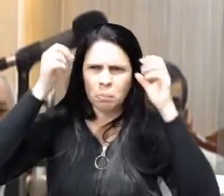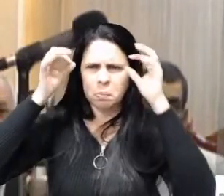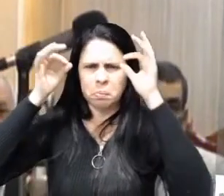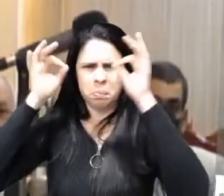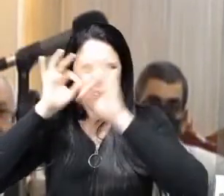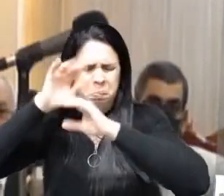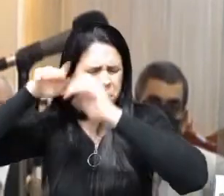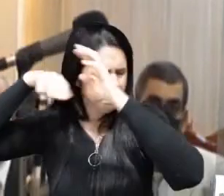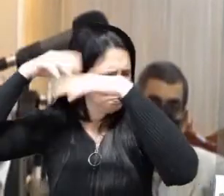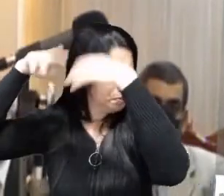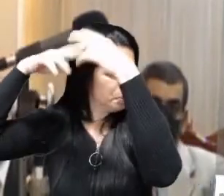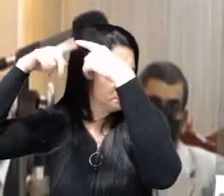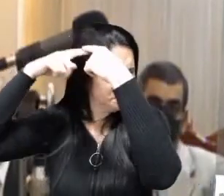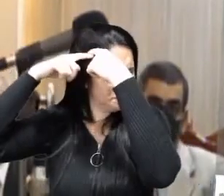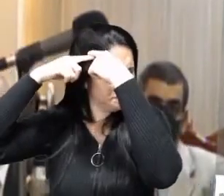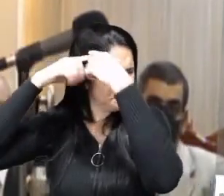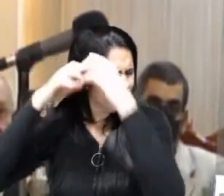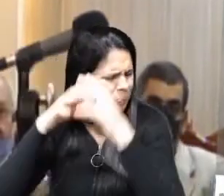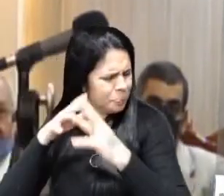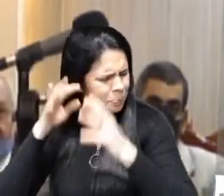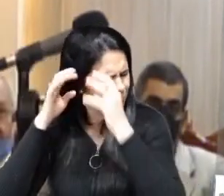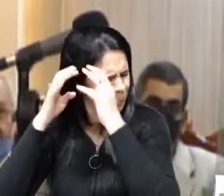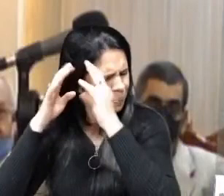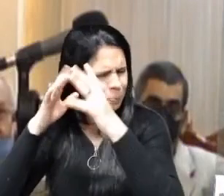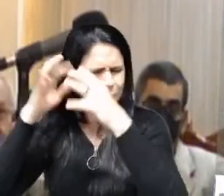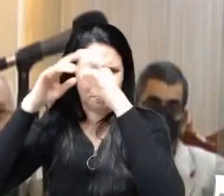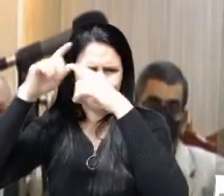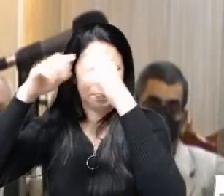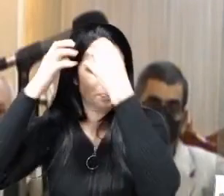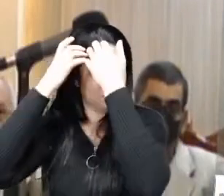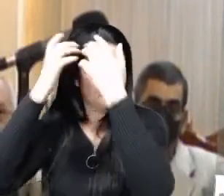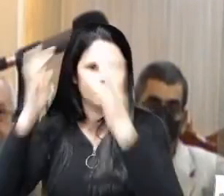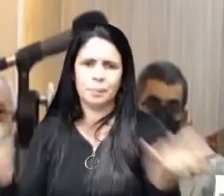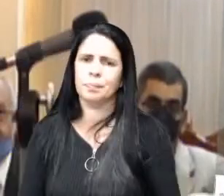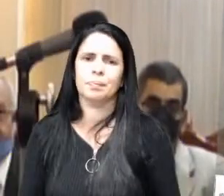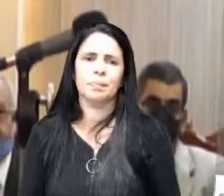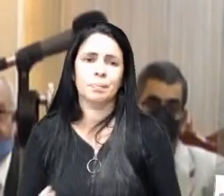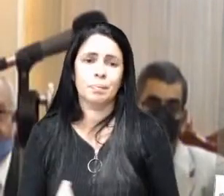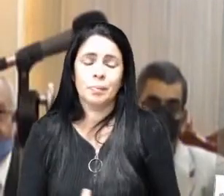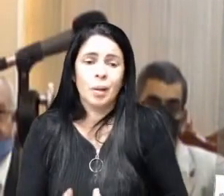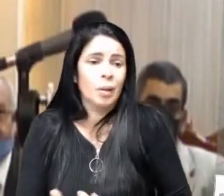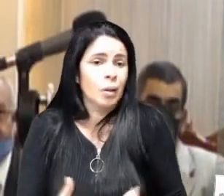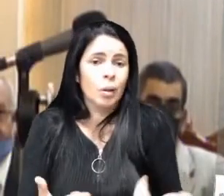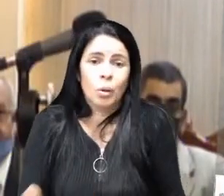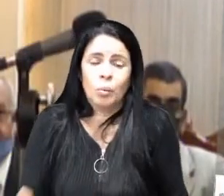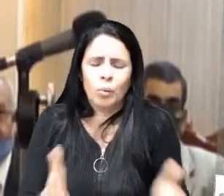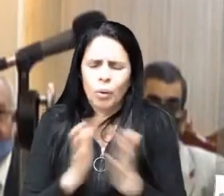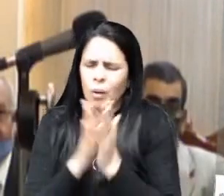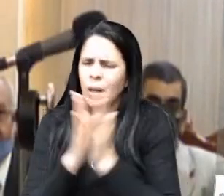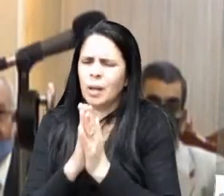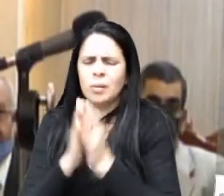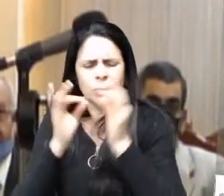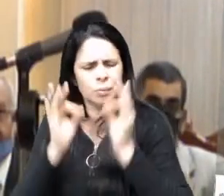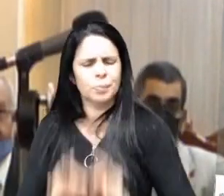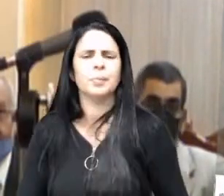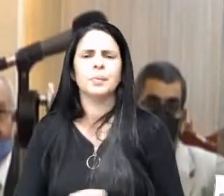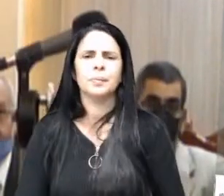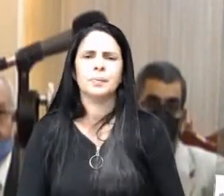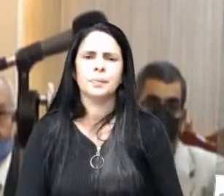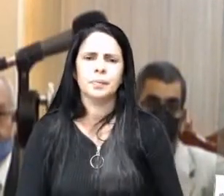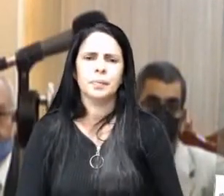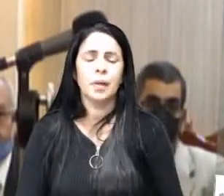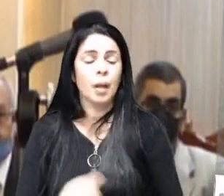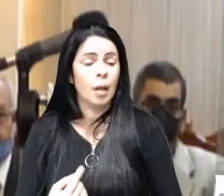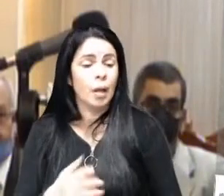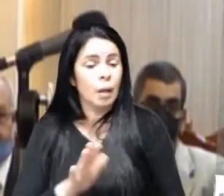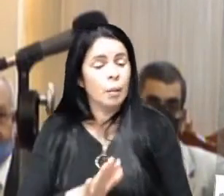vida desordenada, ele não pode orar como convém. Pode até orar. Eu tenho encontrado pessoas que